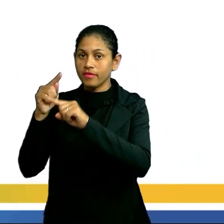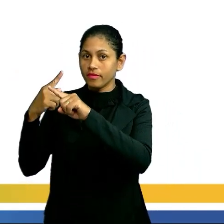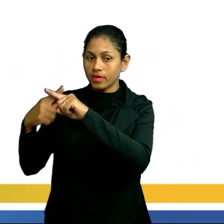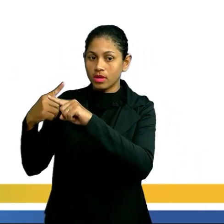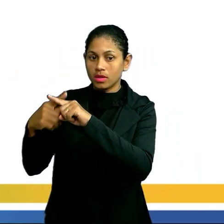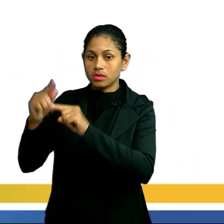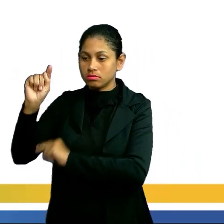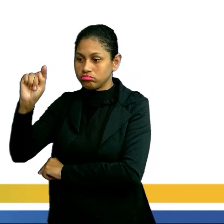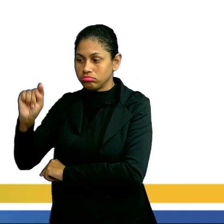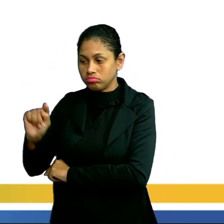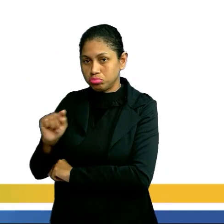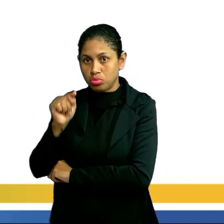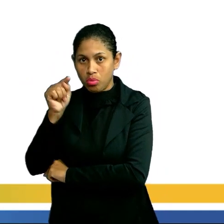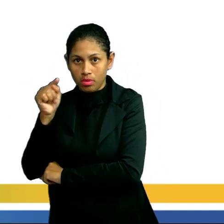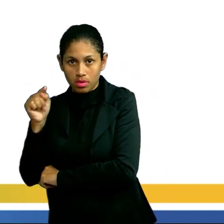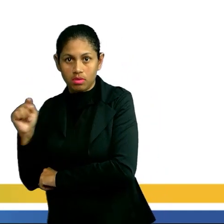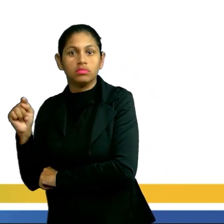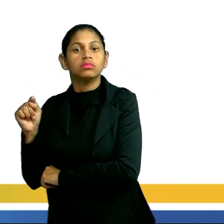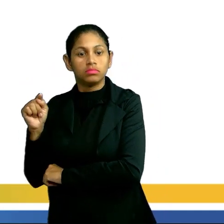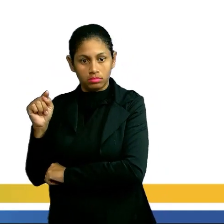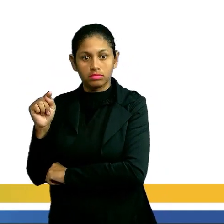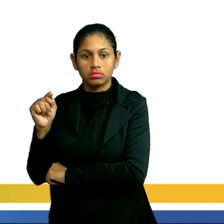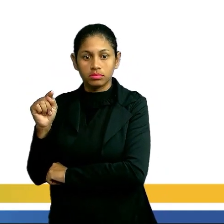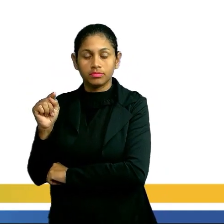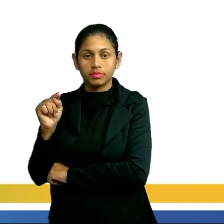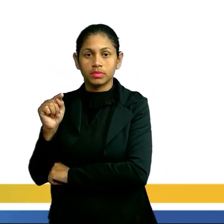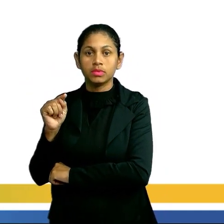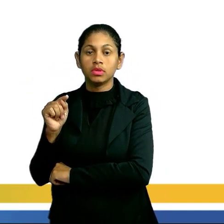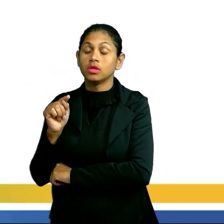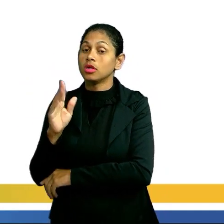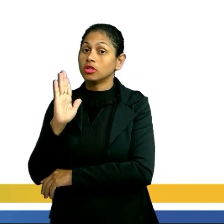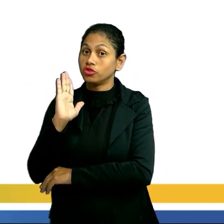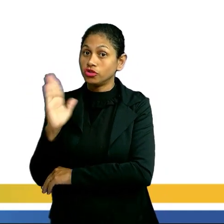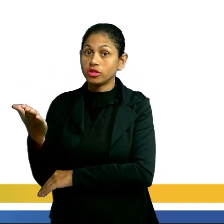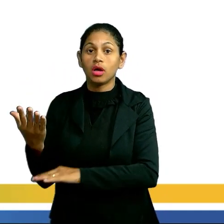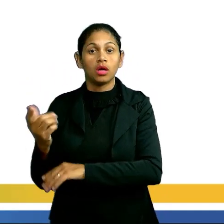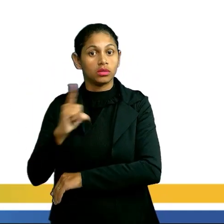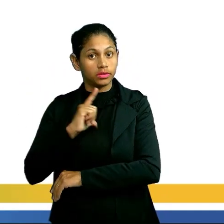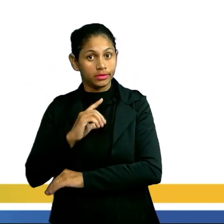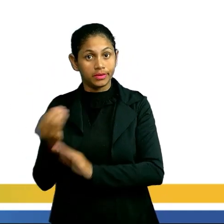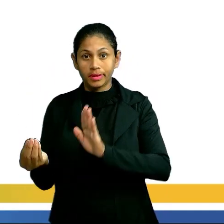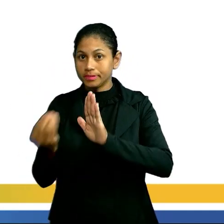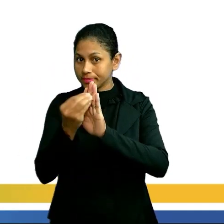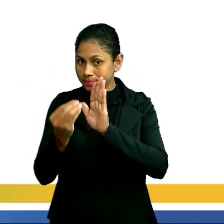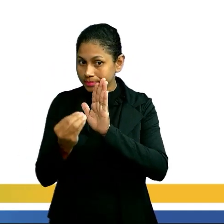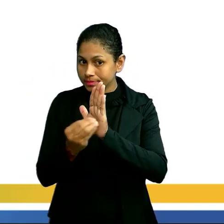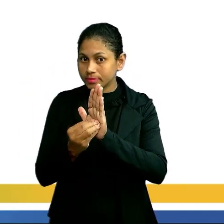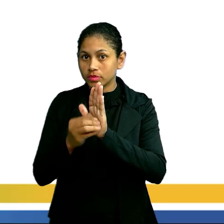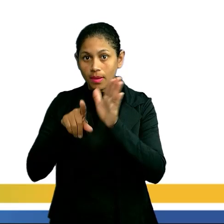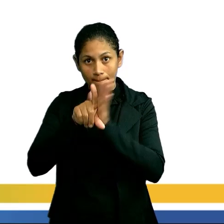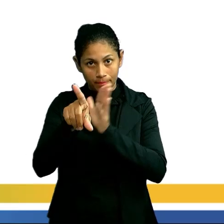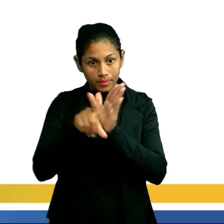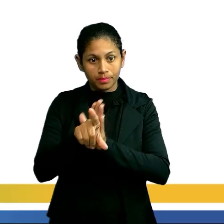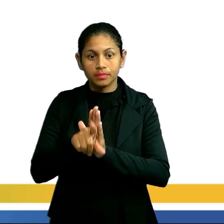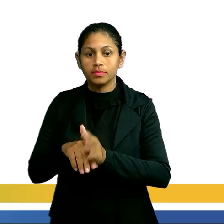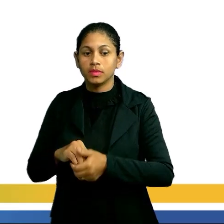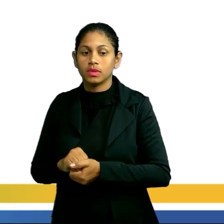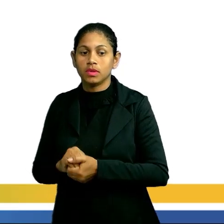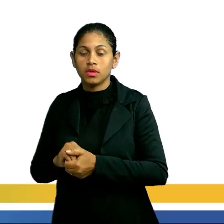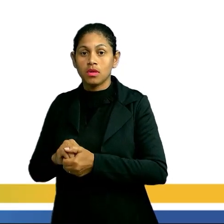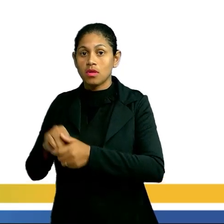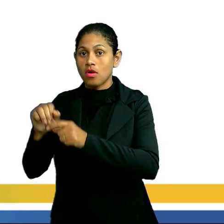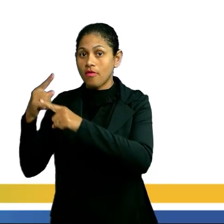um coeficiente de dilatação, geralmente já é dado nas questões do Enem, vezes a variação